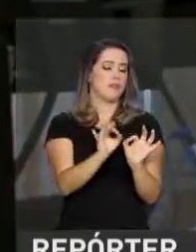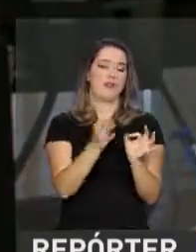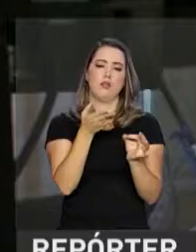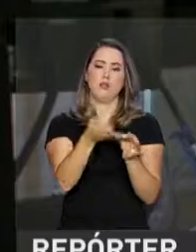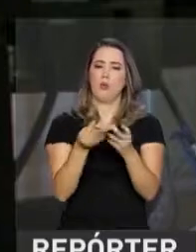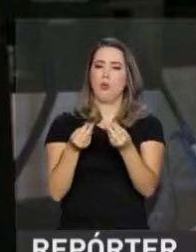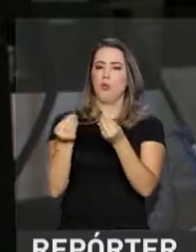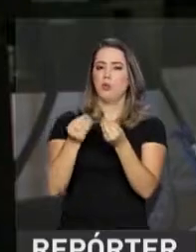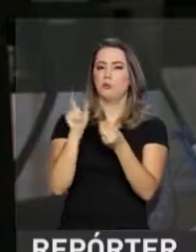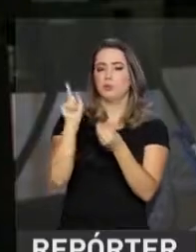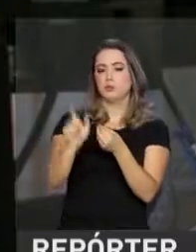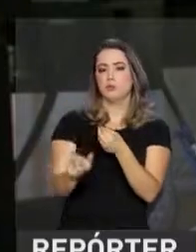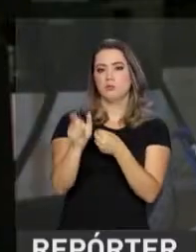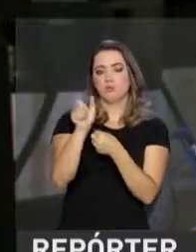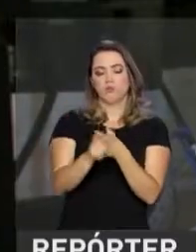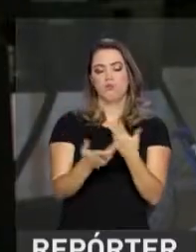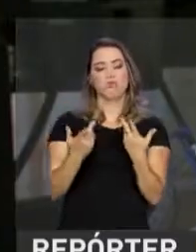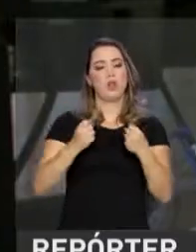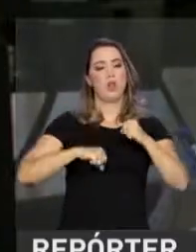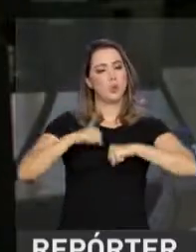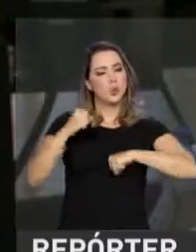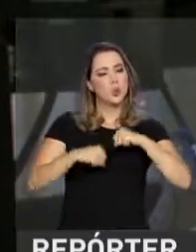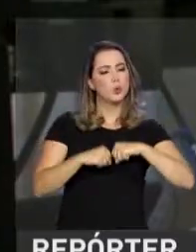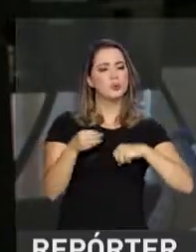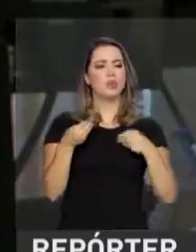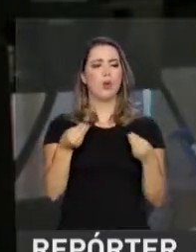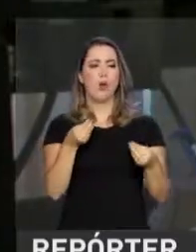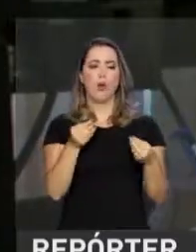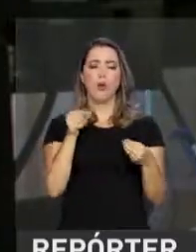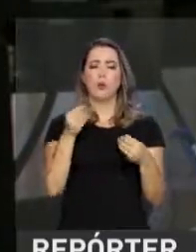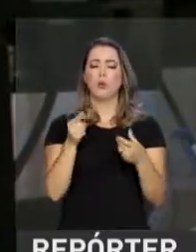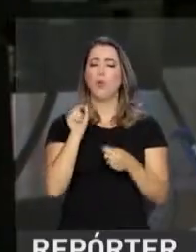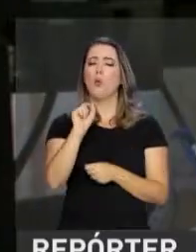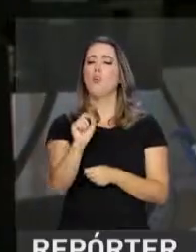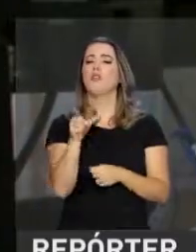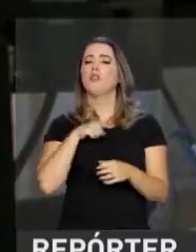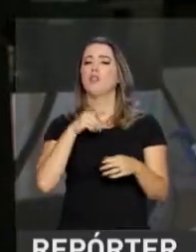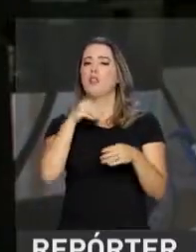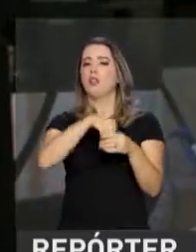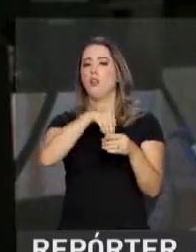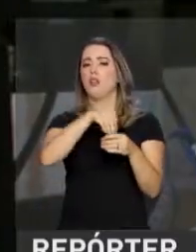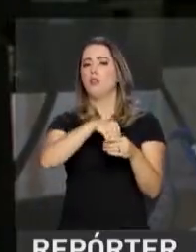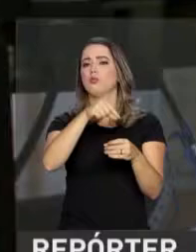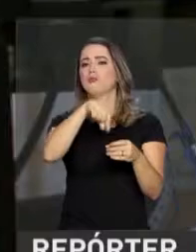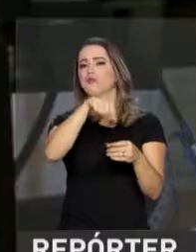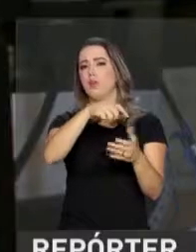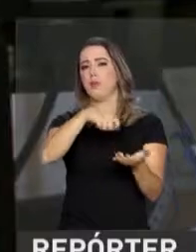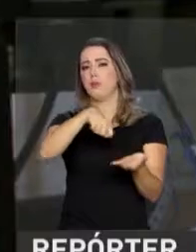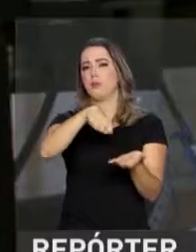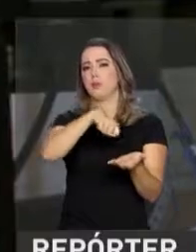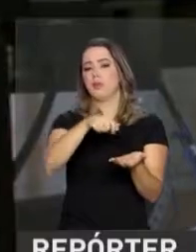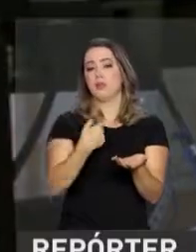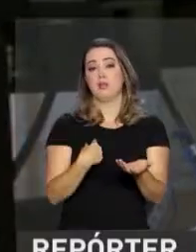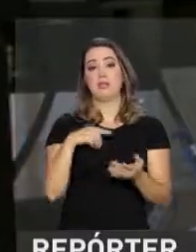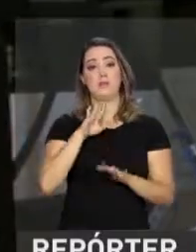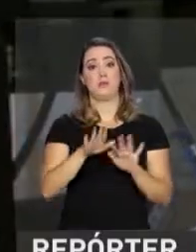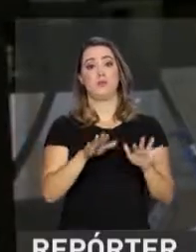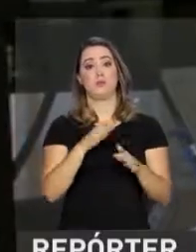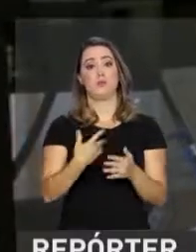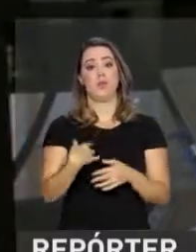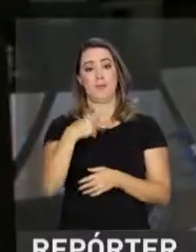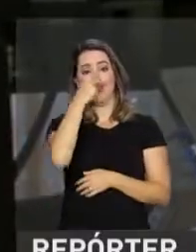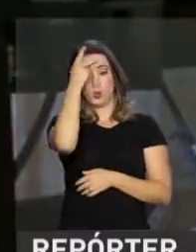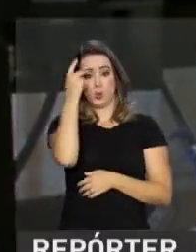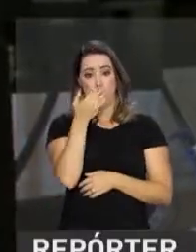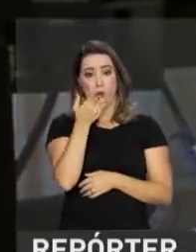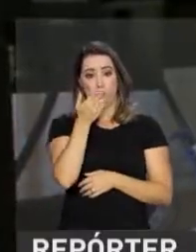formação são da sua produção quais são os ingredientes que existem nele é esses produtos de toques no emagrecimento conseguiu